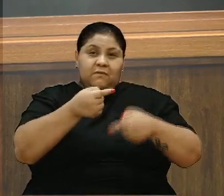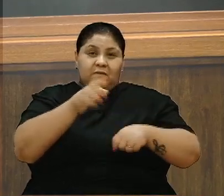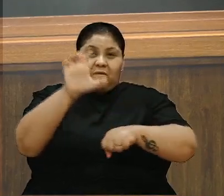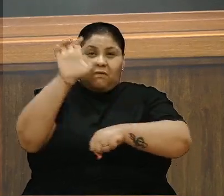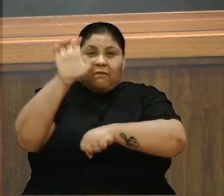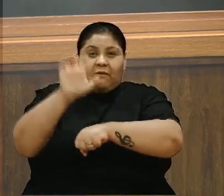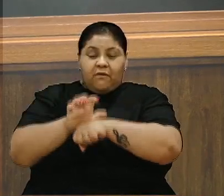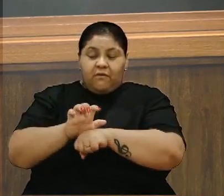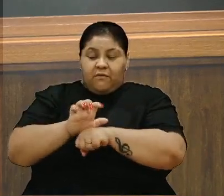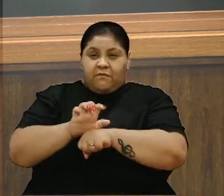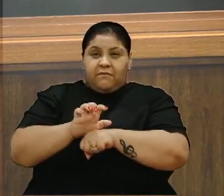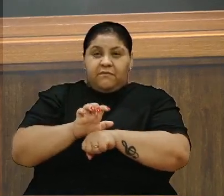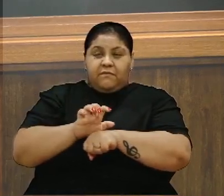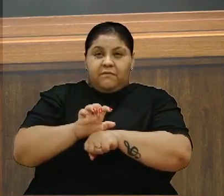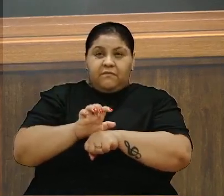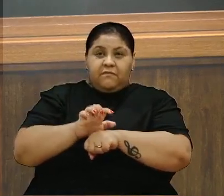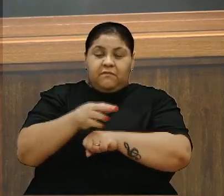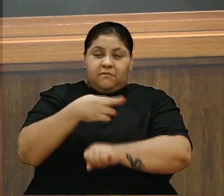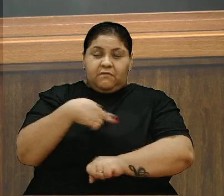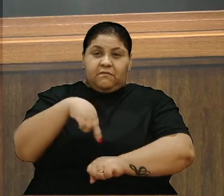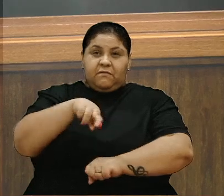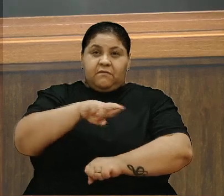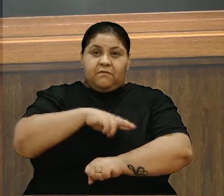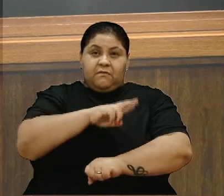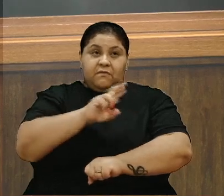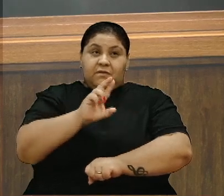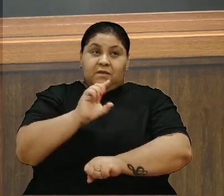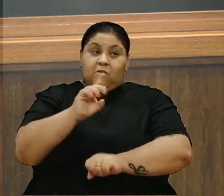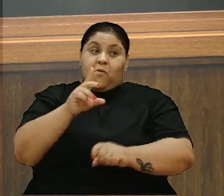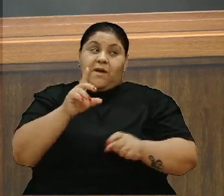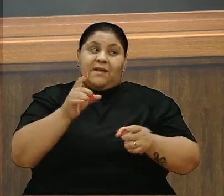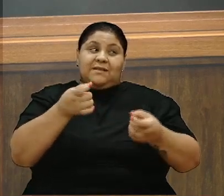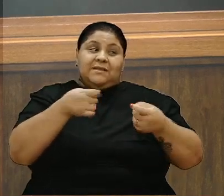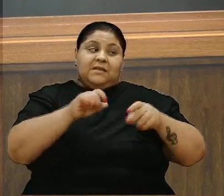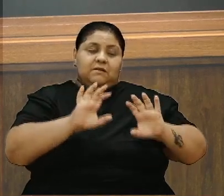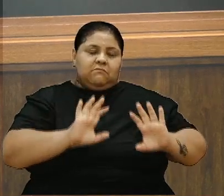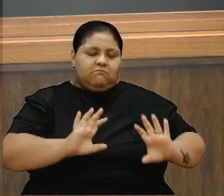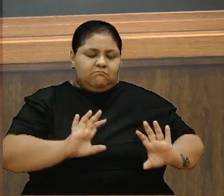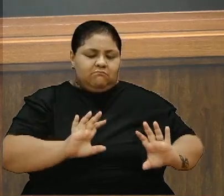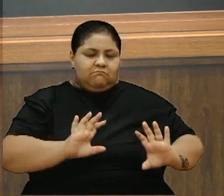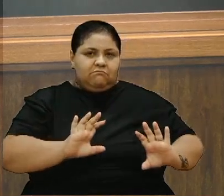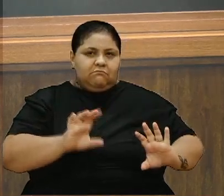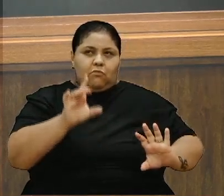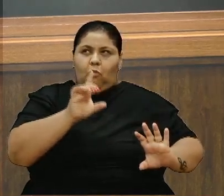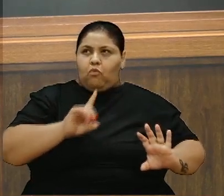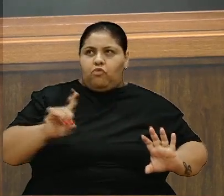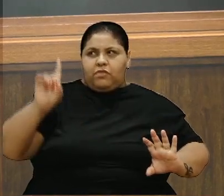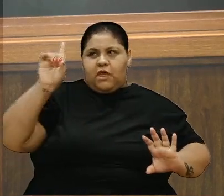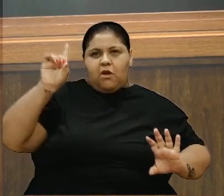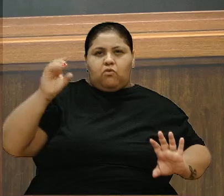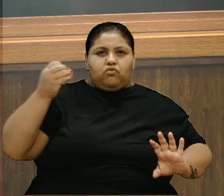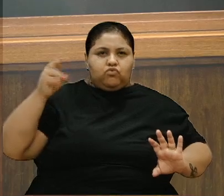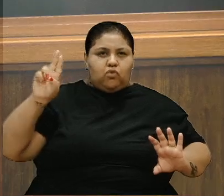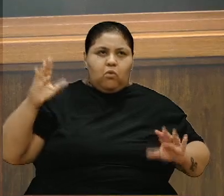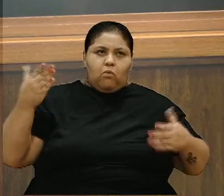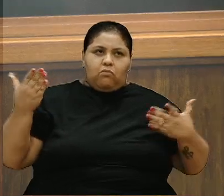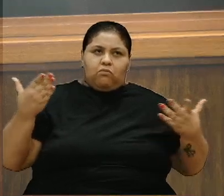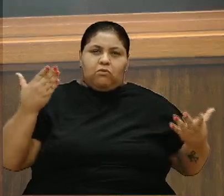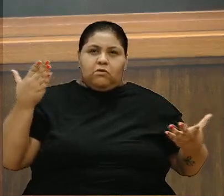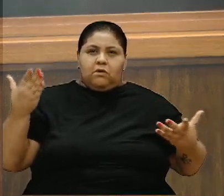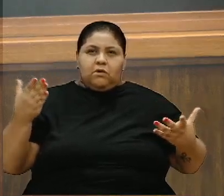e com a religião, e não é necessariamente com Deus ou com